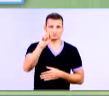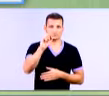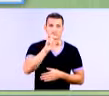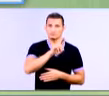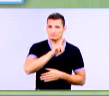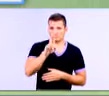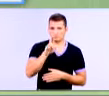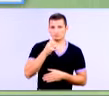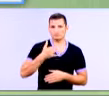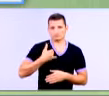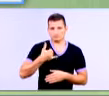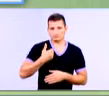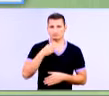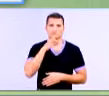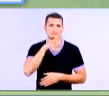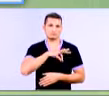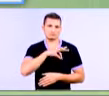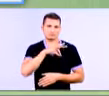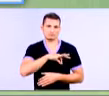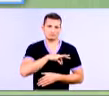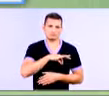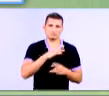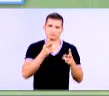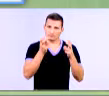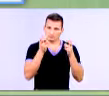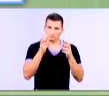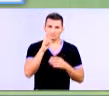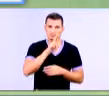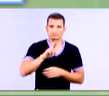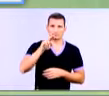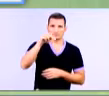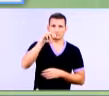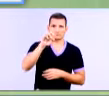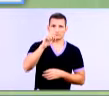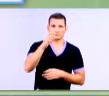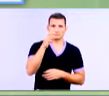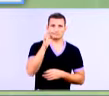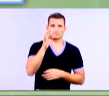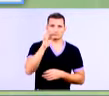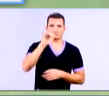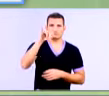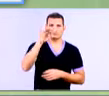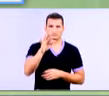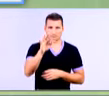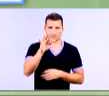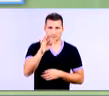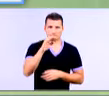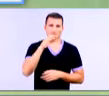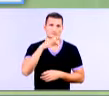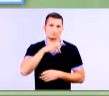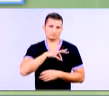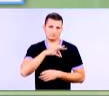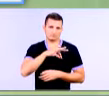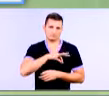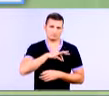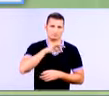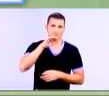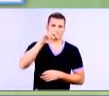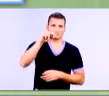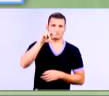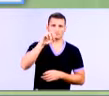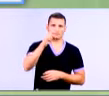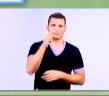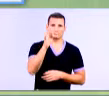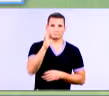o salário. Perceba que o nome eu utilizei o next, a idade eu utilizei o next int e o salário next float, né, o next double.